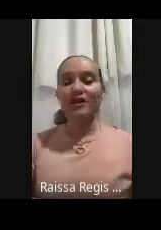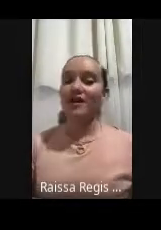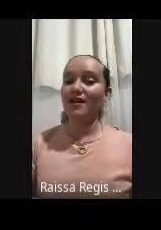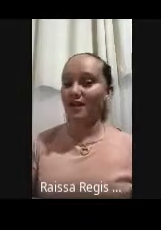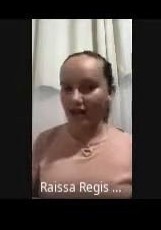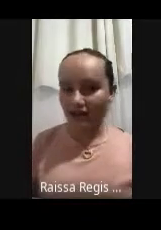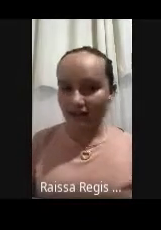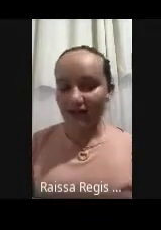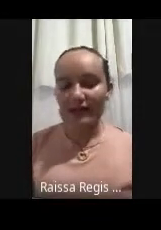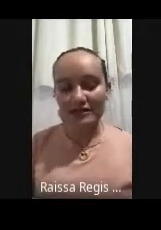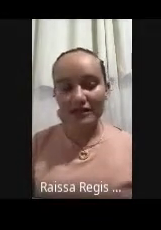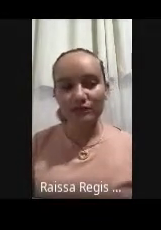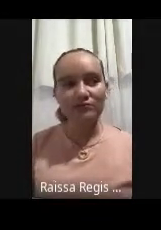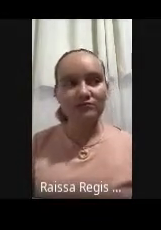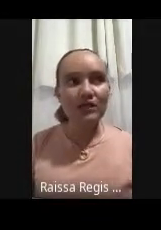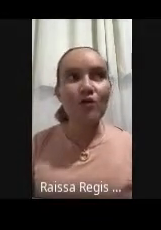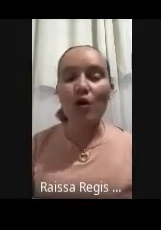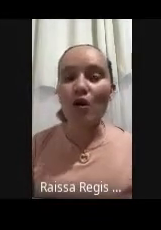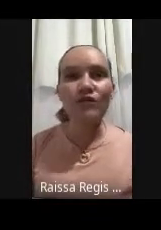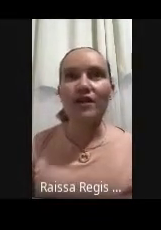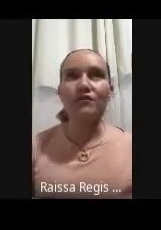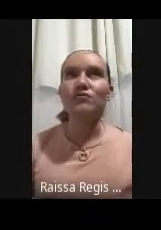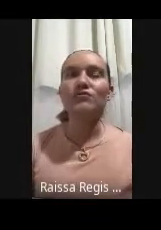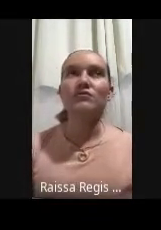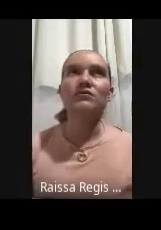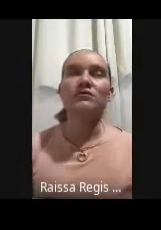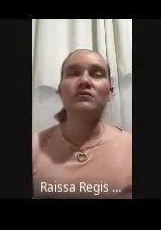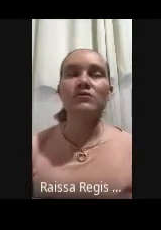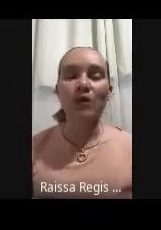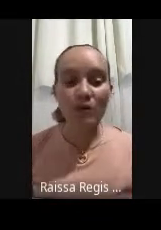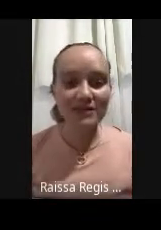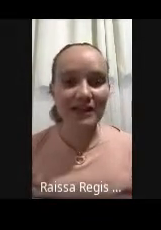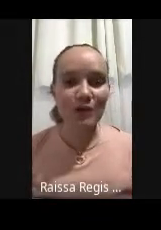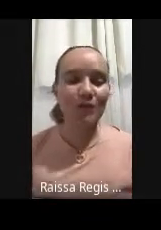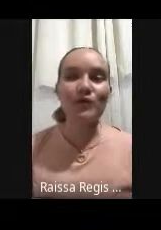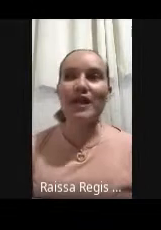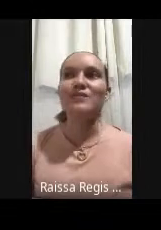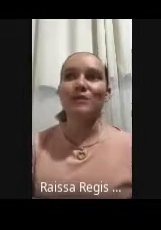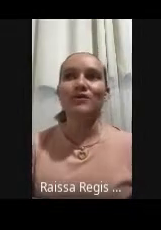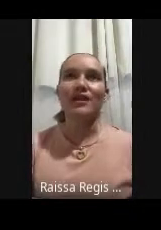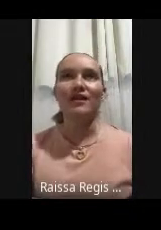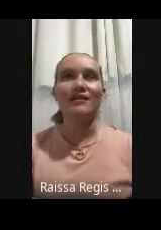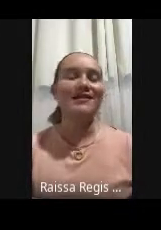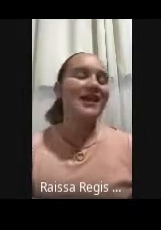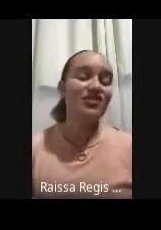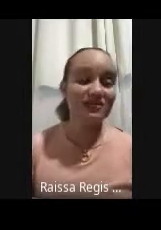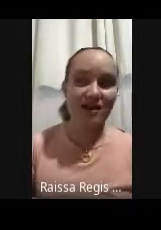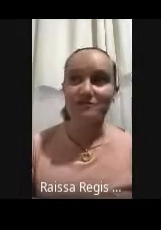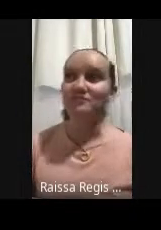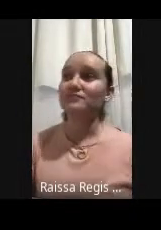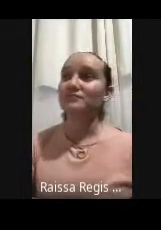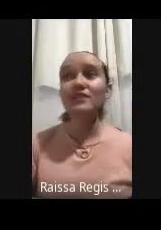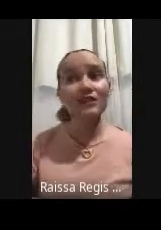porque, né, eles não ouvem os sons da língua portuguesa para poder lhe